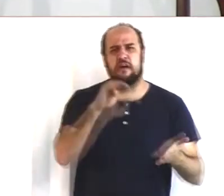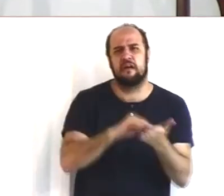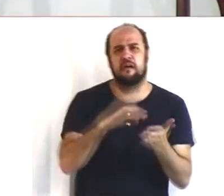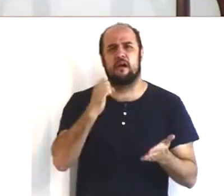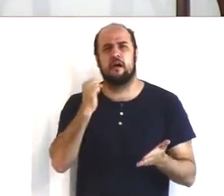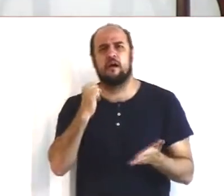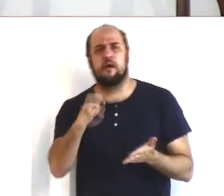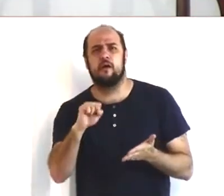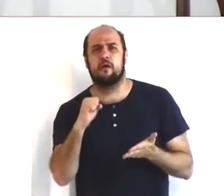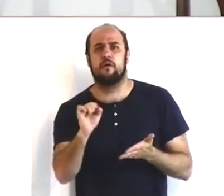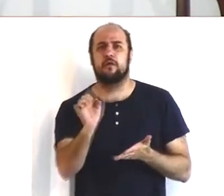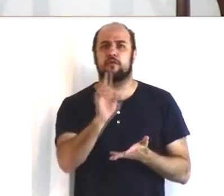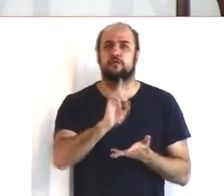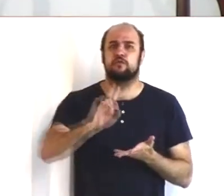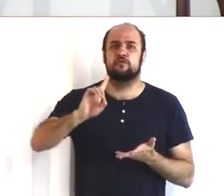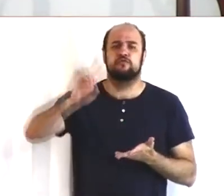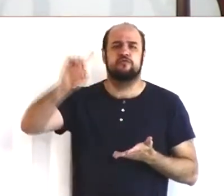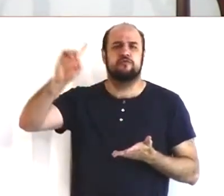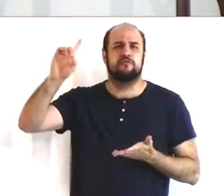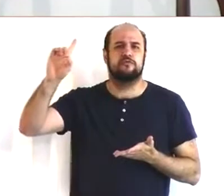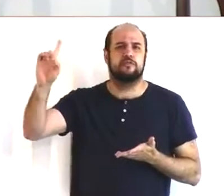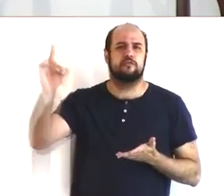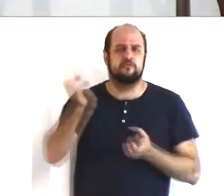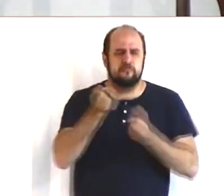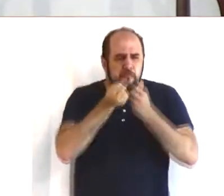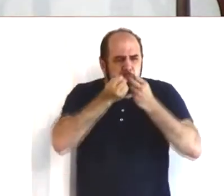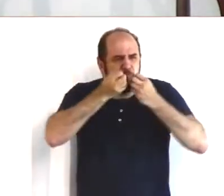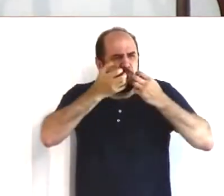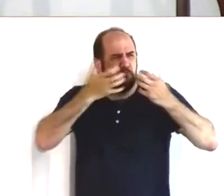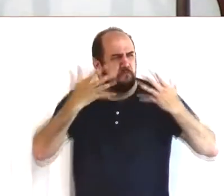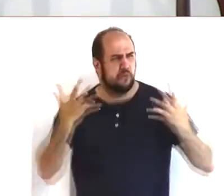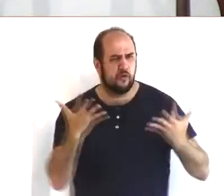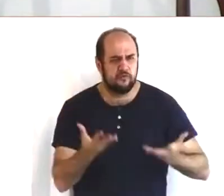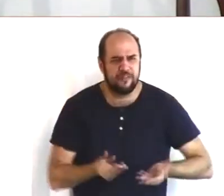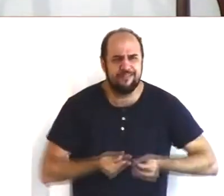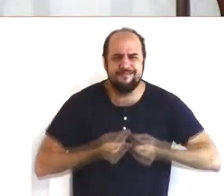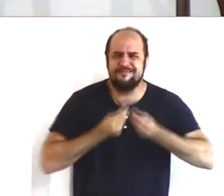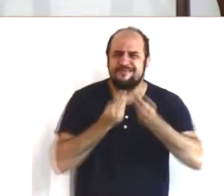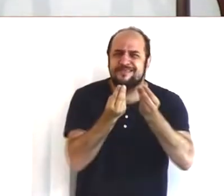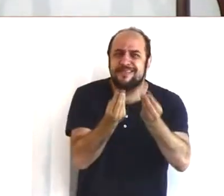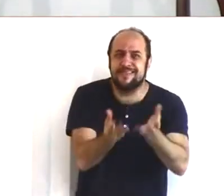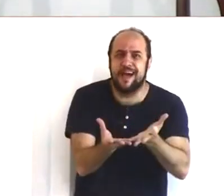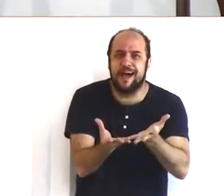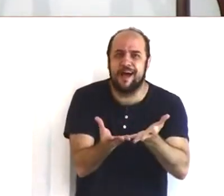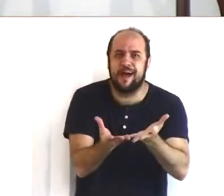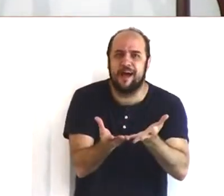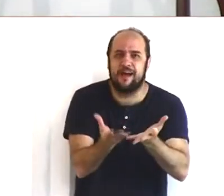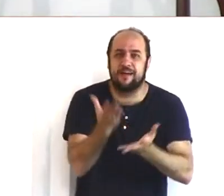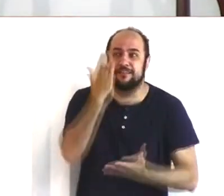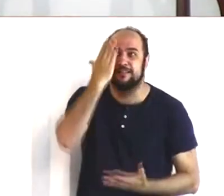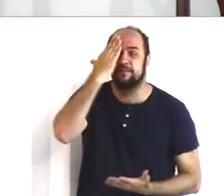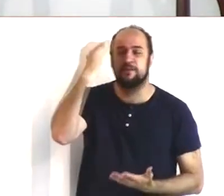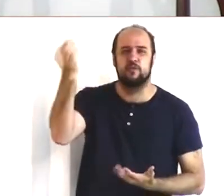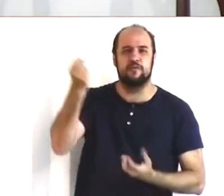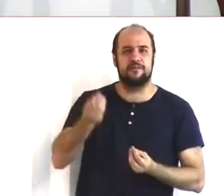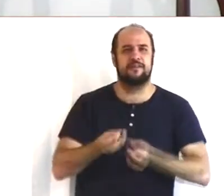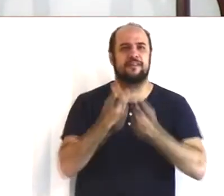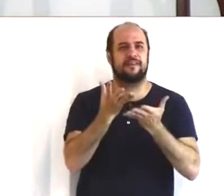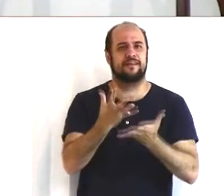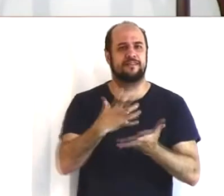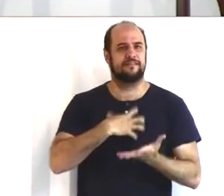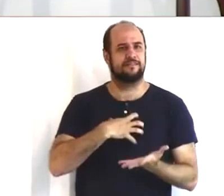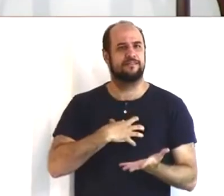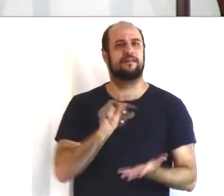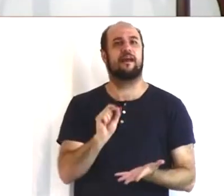que Deus dá um benefício tão maravilhoso. Sabe o que a sabedoria divina traz?